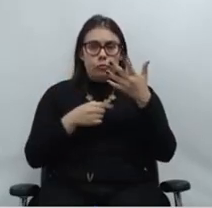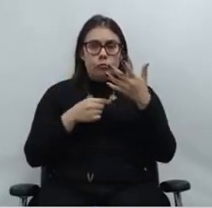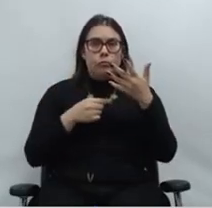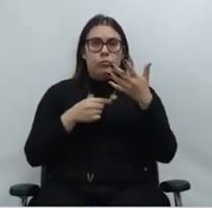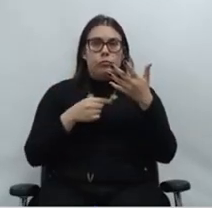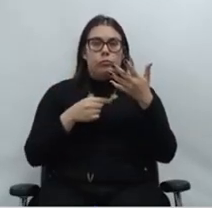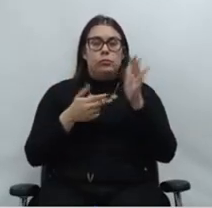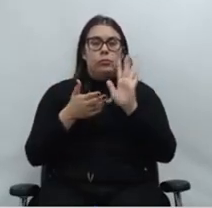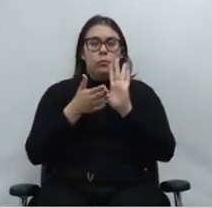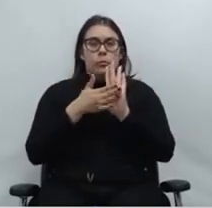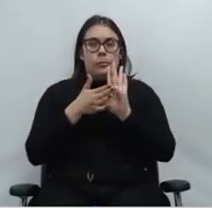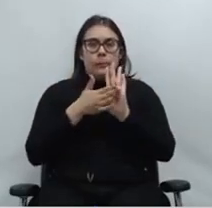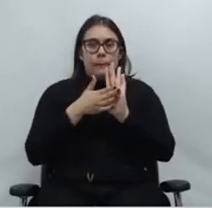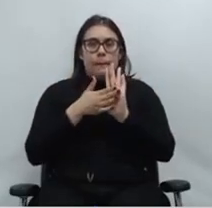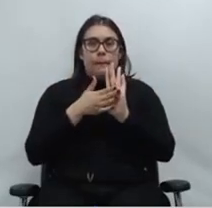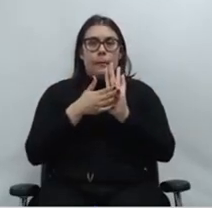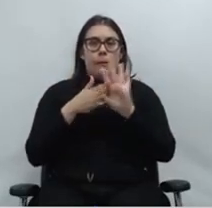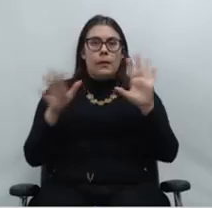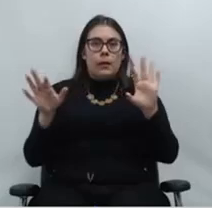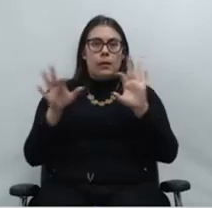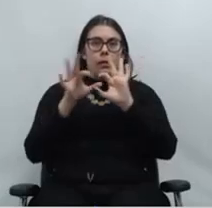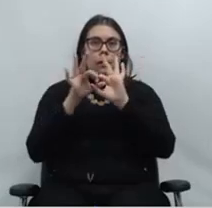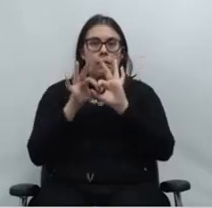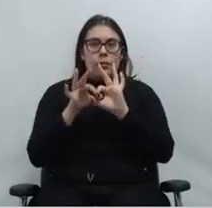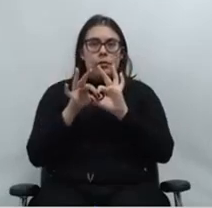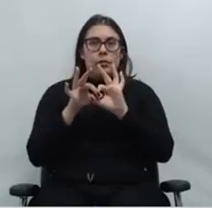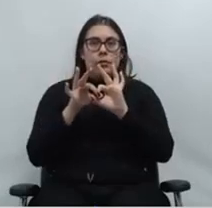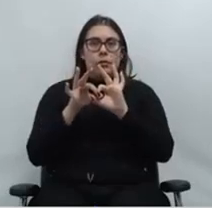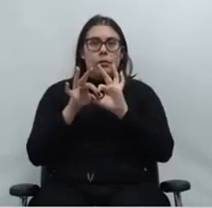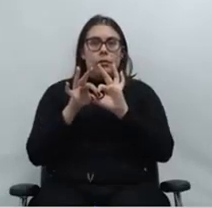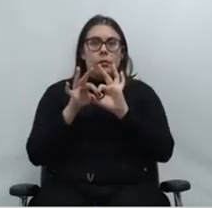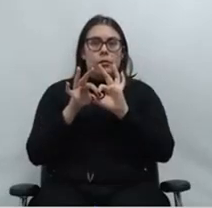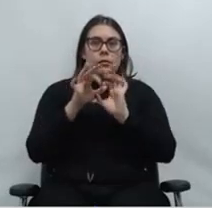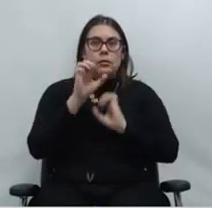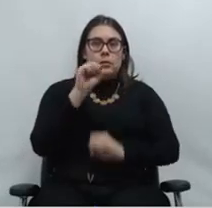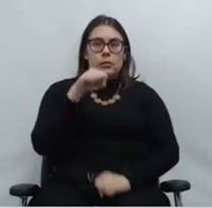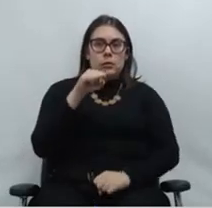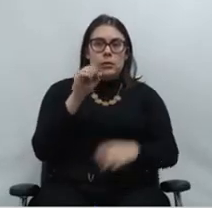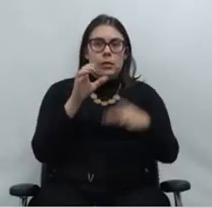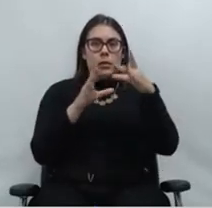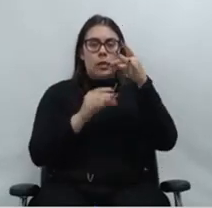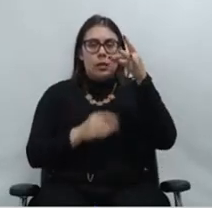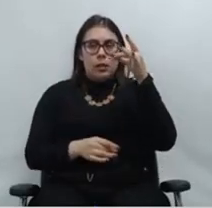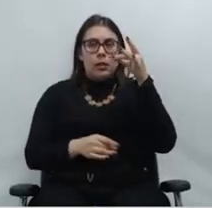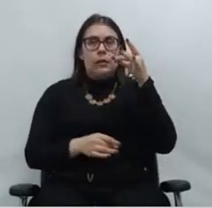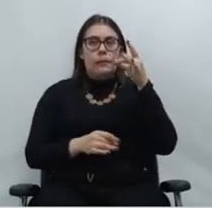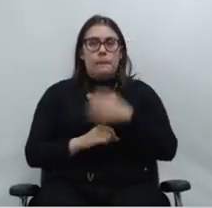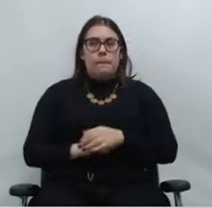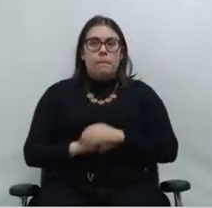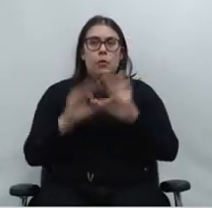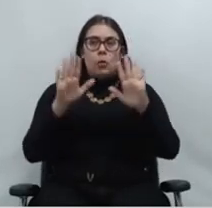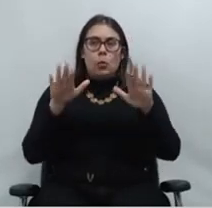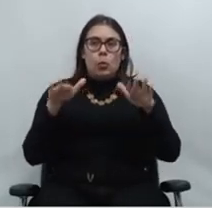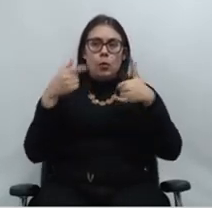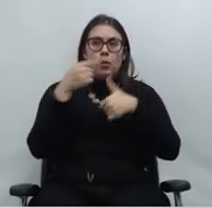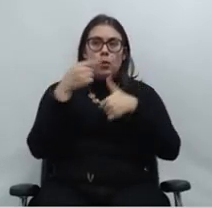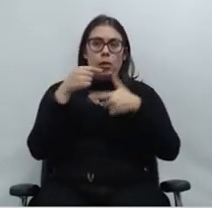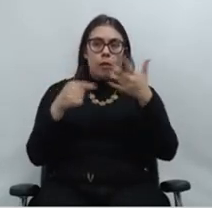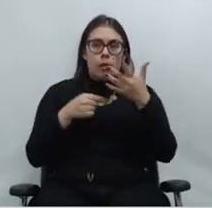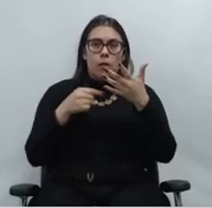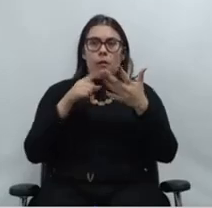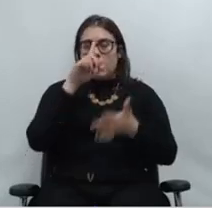Há uma previsão específica de gasto com conectividade via satélite como Starlink? Se sim, detalhar os custos previstos. Quais critérios foram utilizados